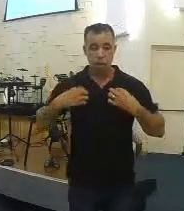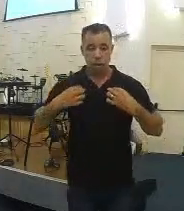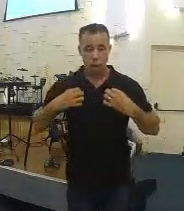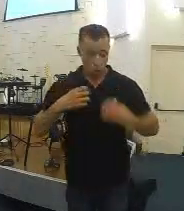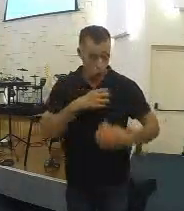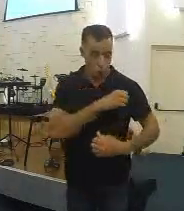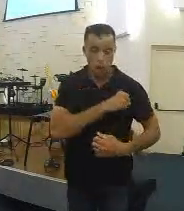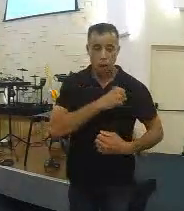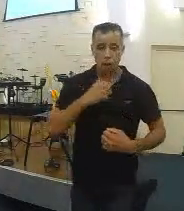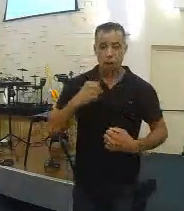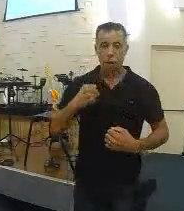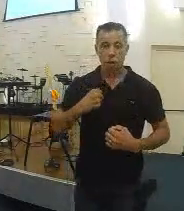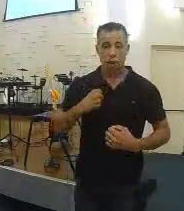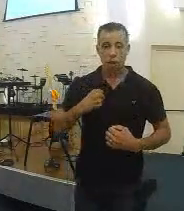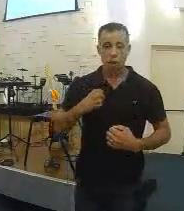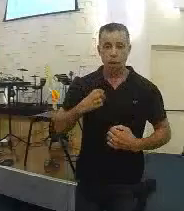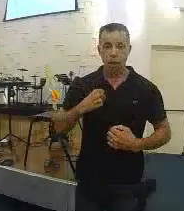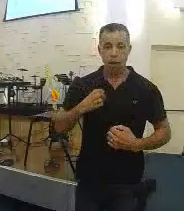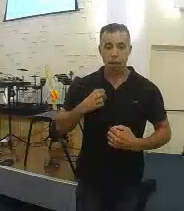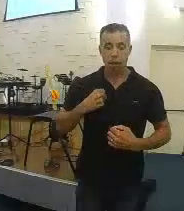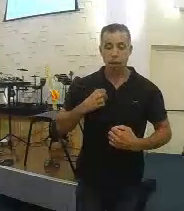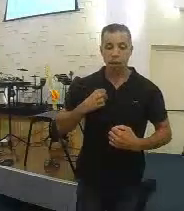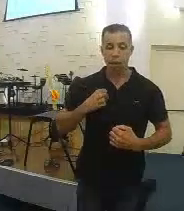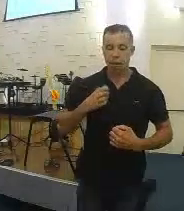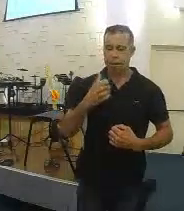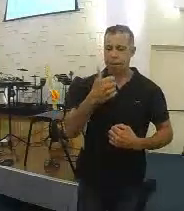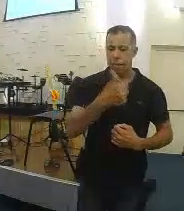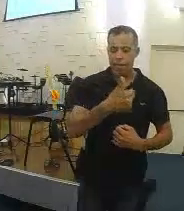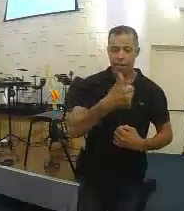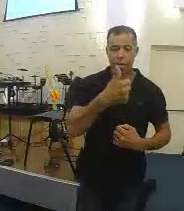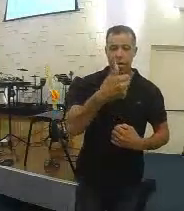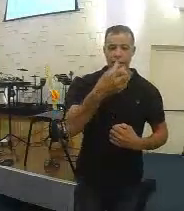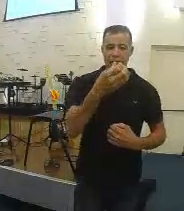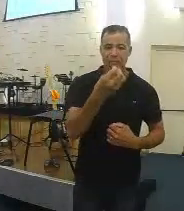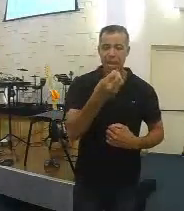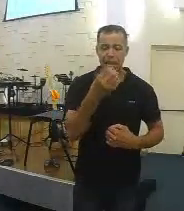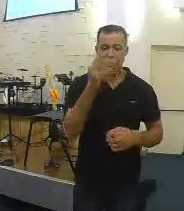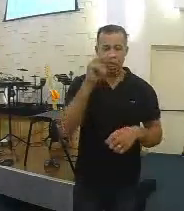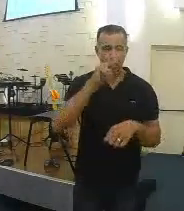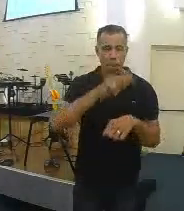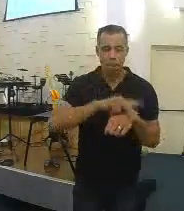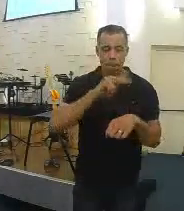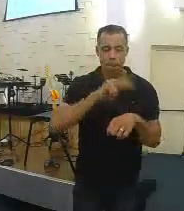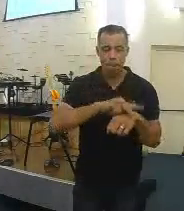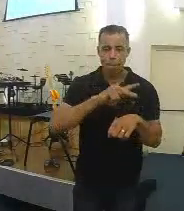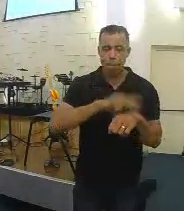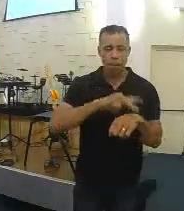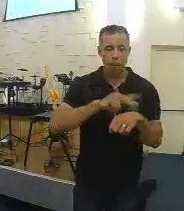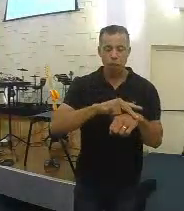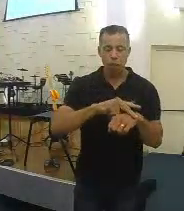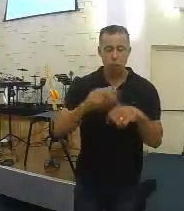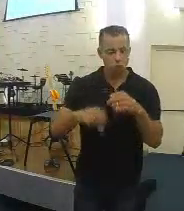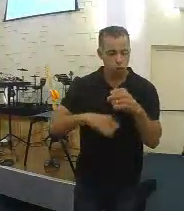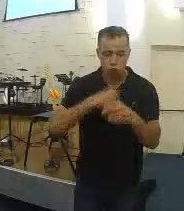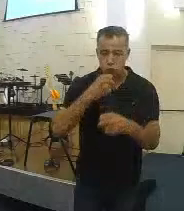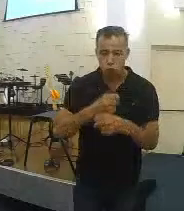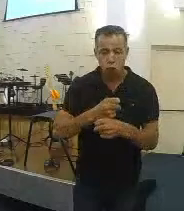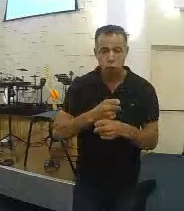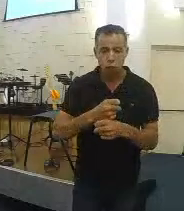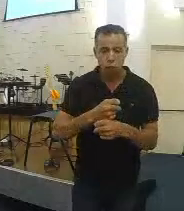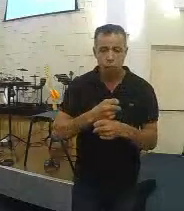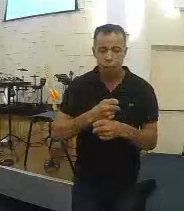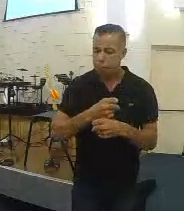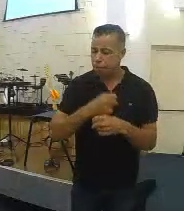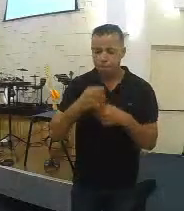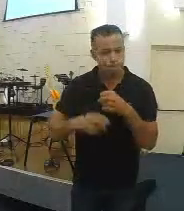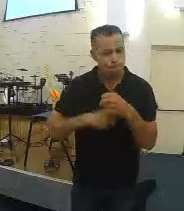sacerdote, eu vou te dar sustento, 10 ciclos de prata todo ano, 10 barras de prata, não era pouca coisa, irmãos, era muito